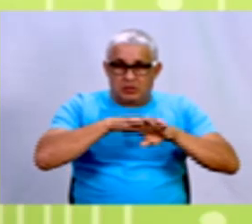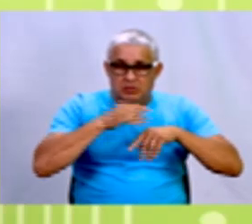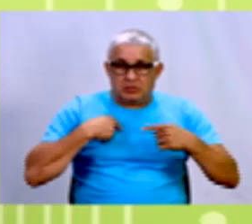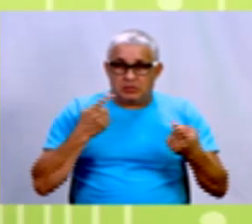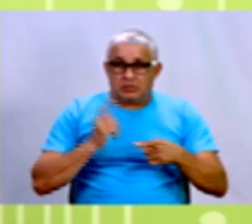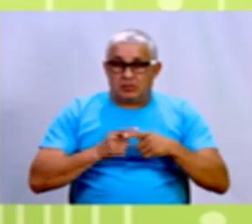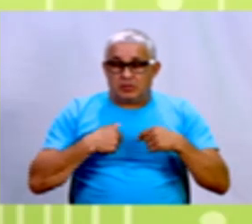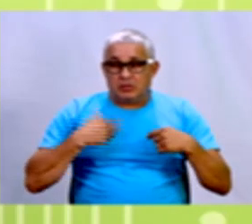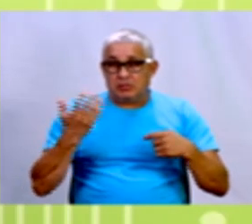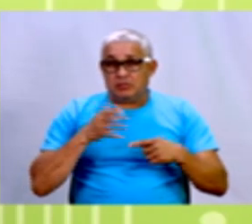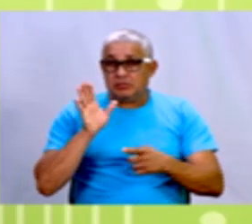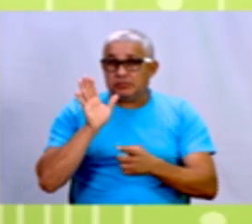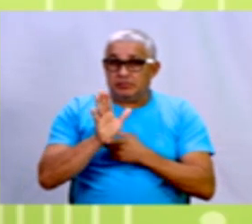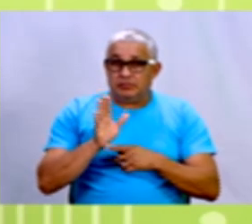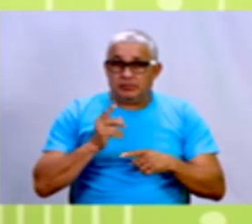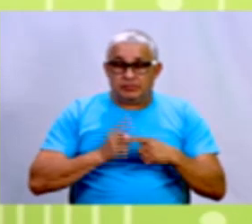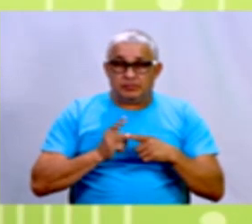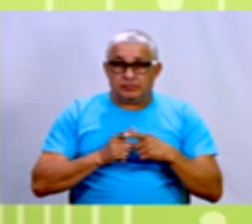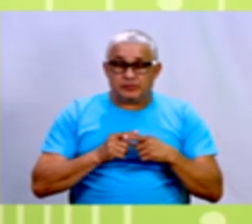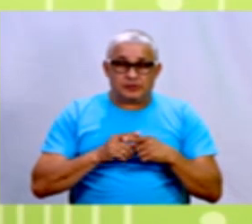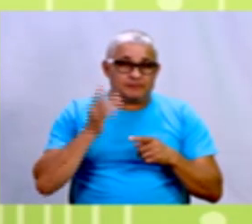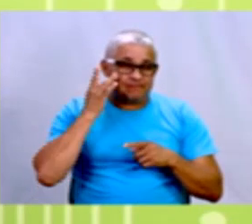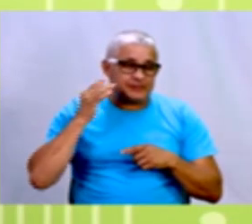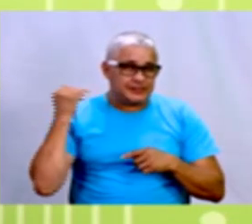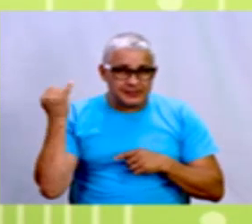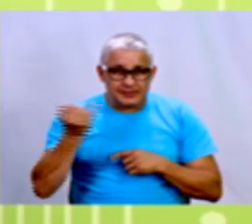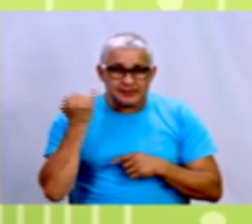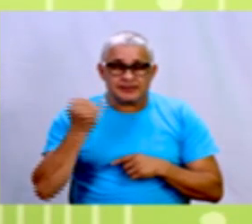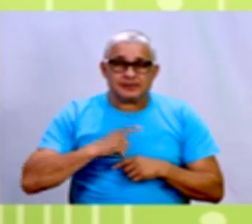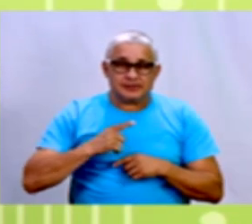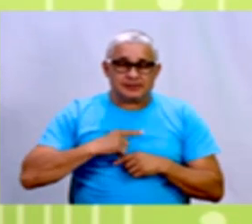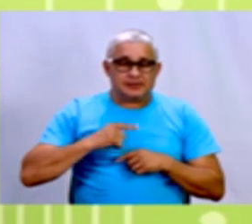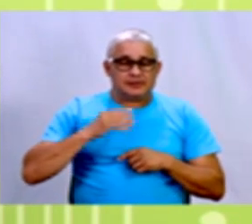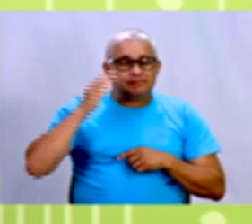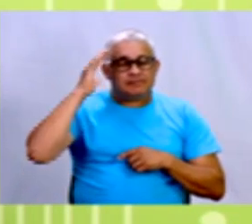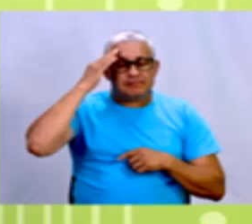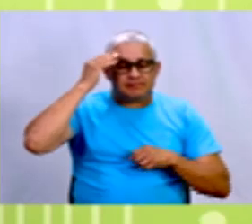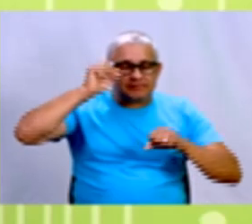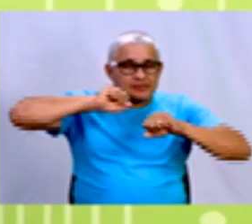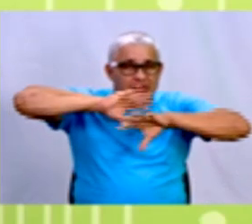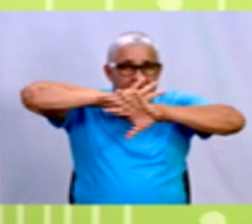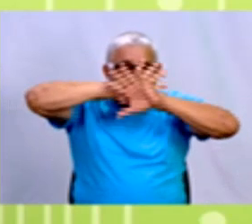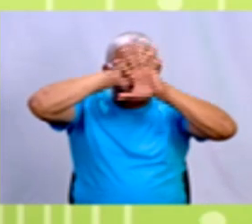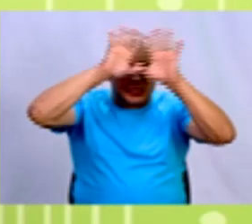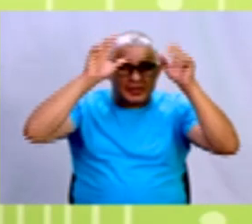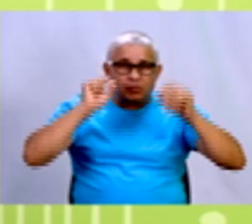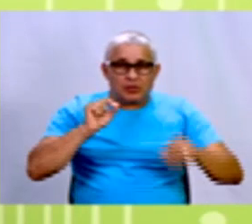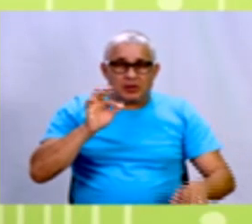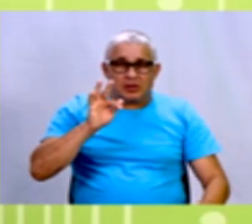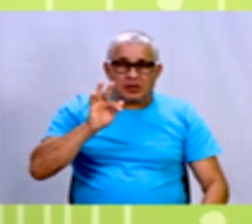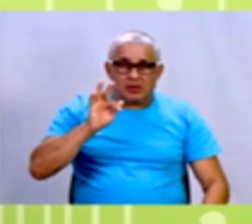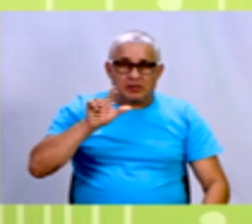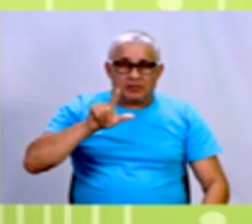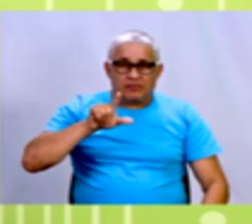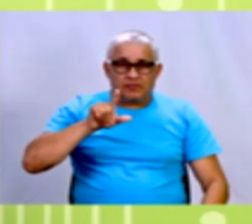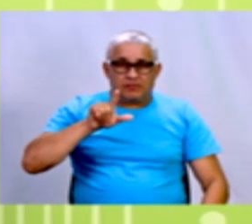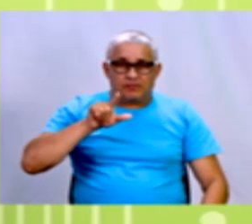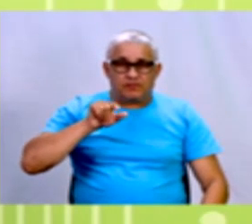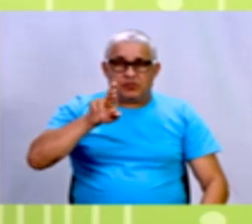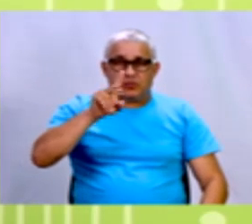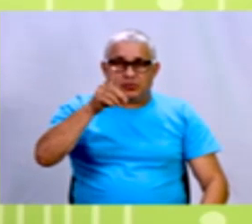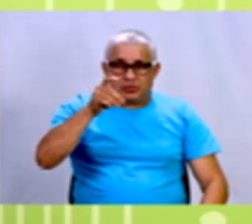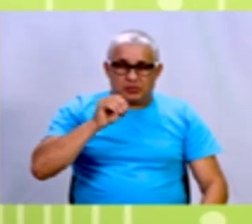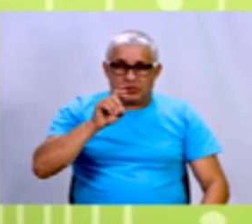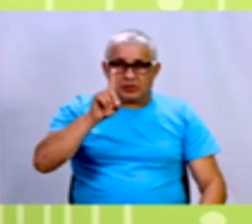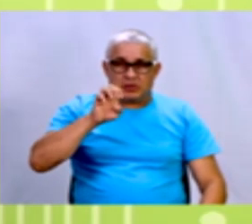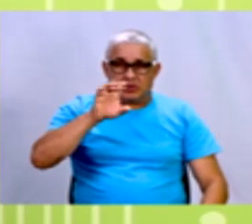ela para vocês? Porque eu acho muito importante vocês terem uma noção do que é um fluxo de caixa, e eu acho que é muito legal a gente